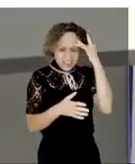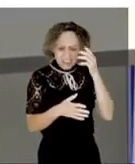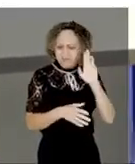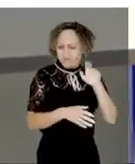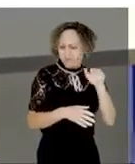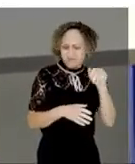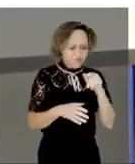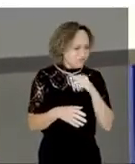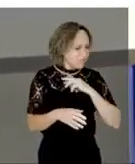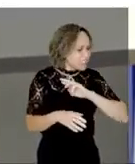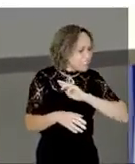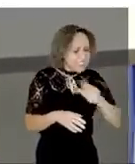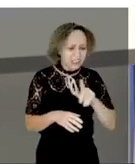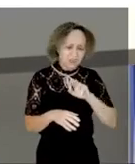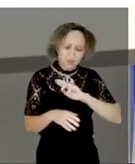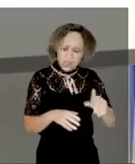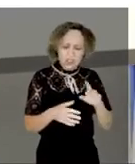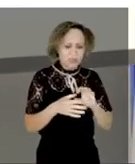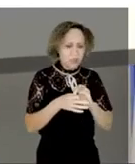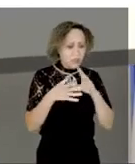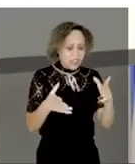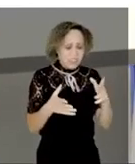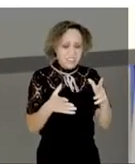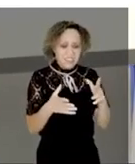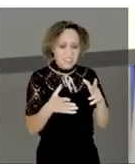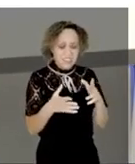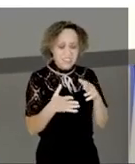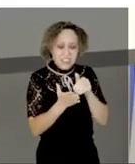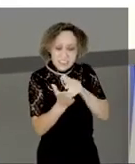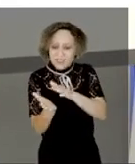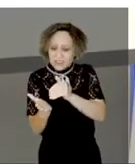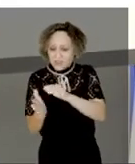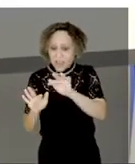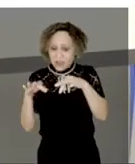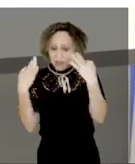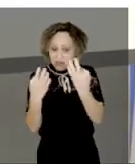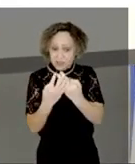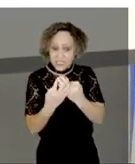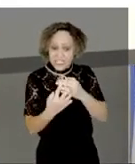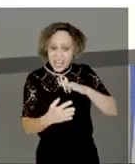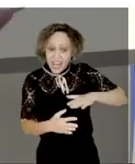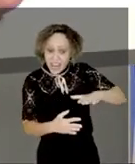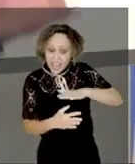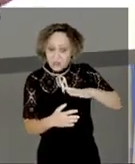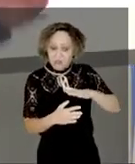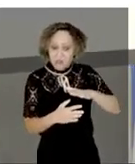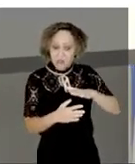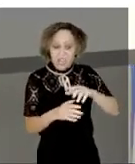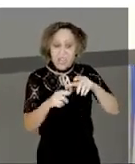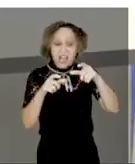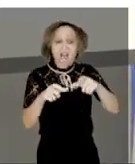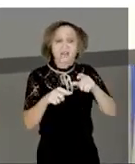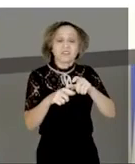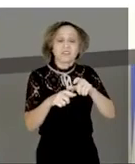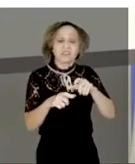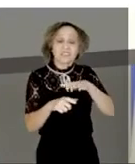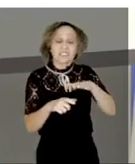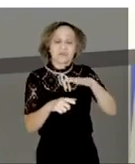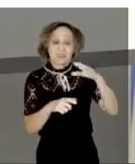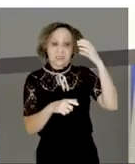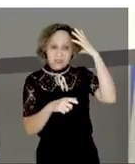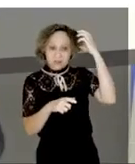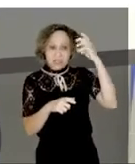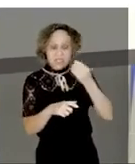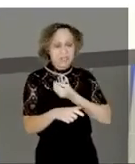Campo. Não é democracia derrubarem as matas para plantar soja. Não